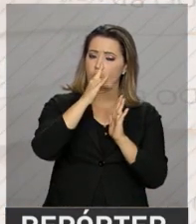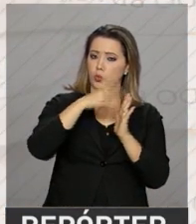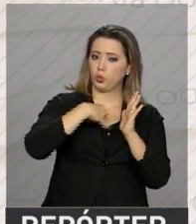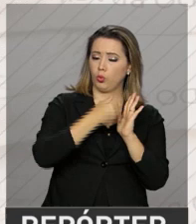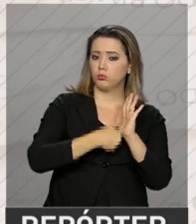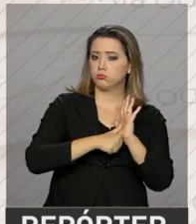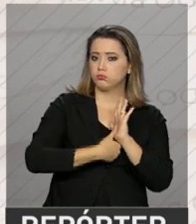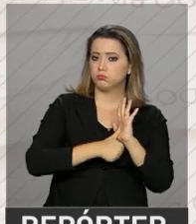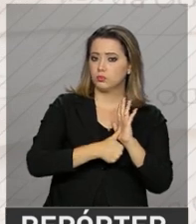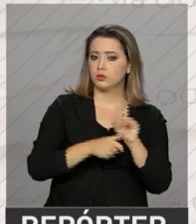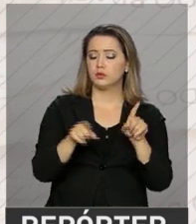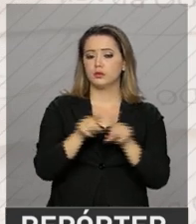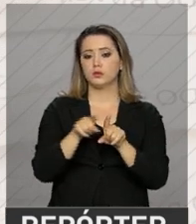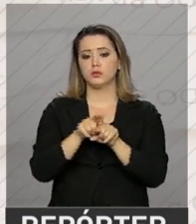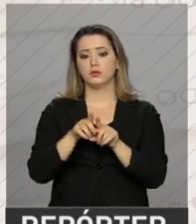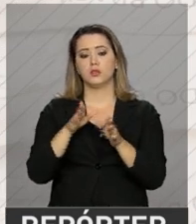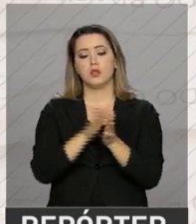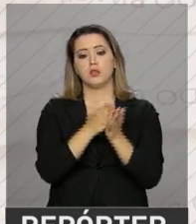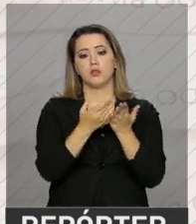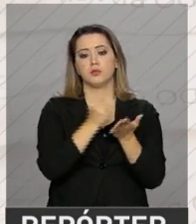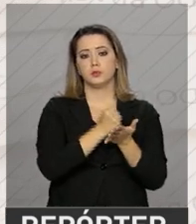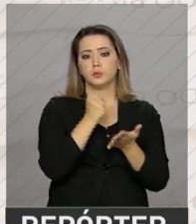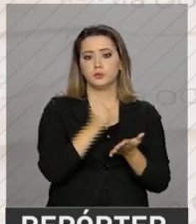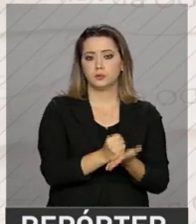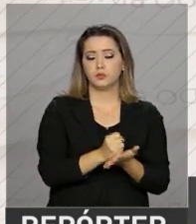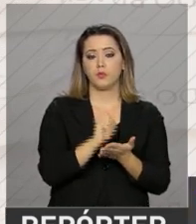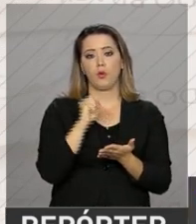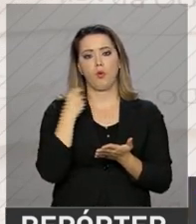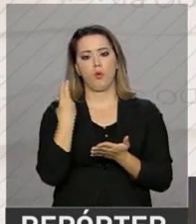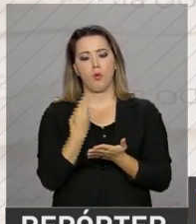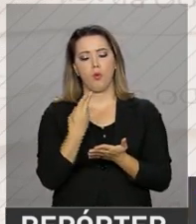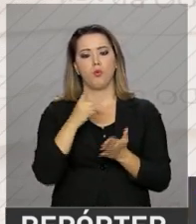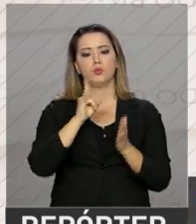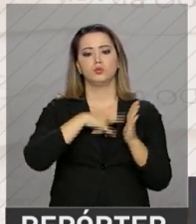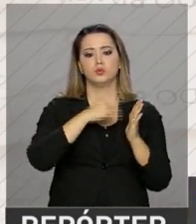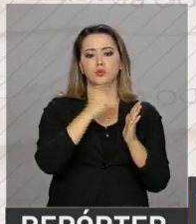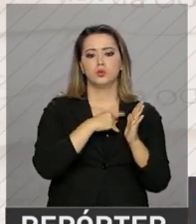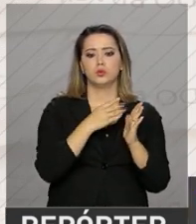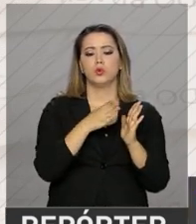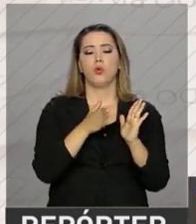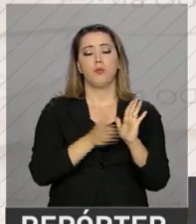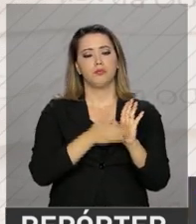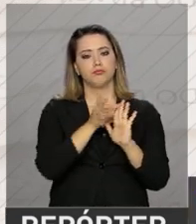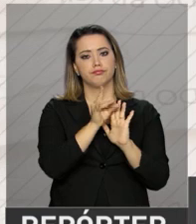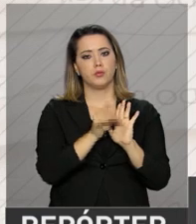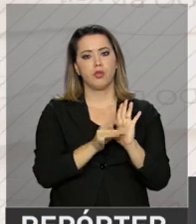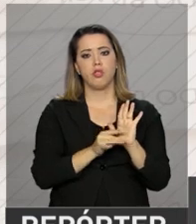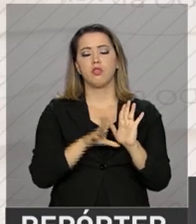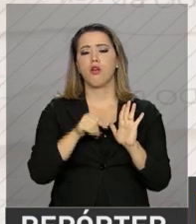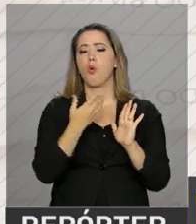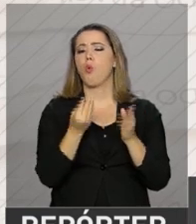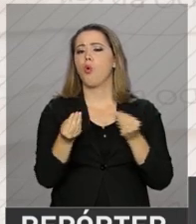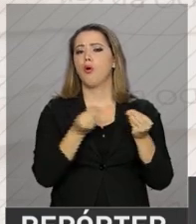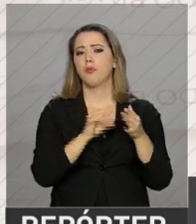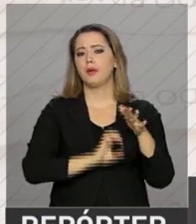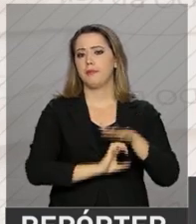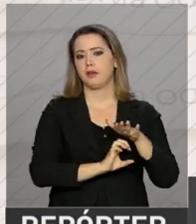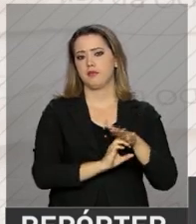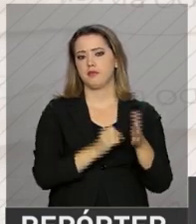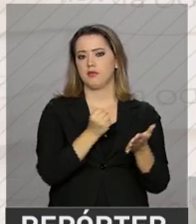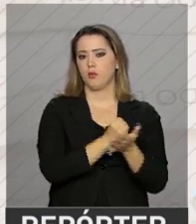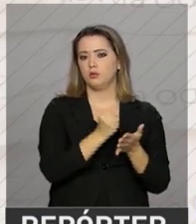de identificação e a carteira de trabalho ou um documento que comprove a rescisão do contrato